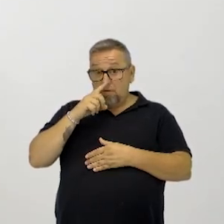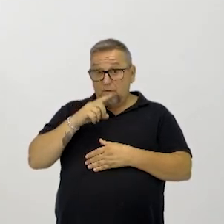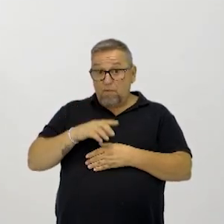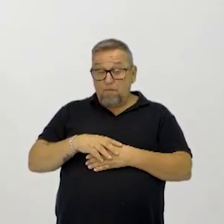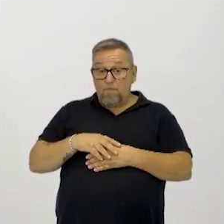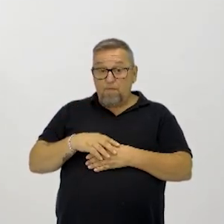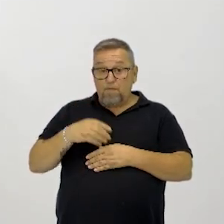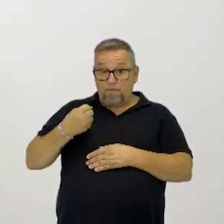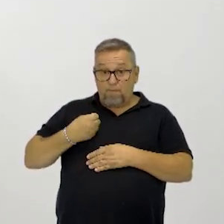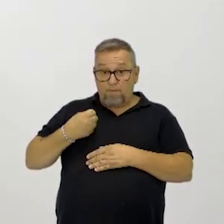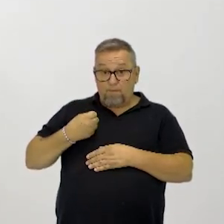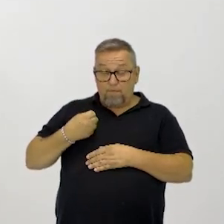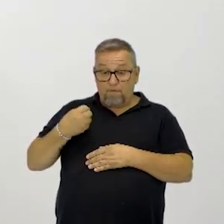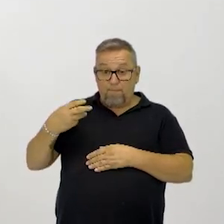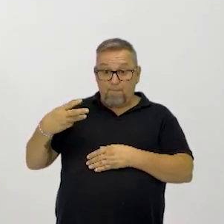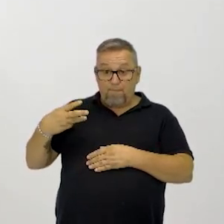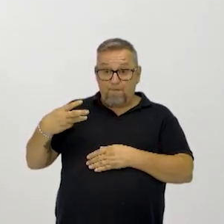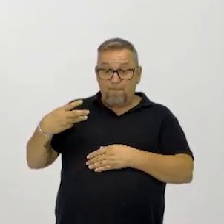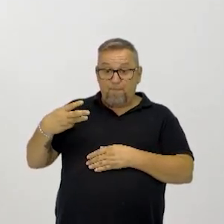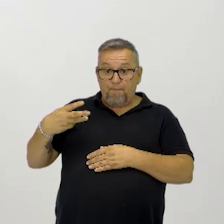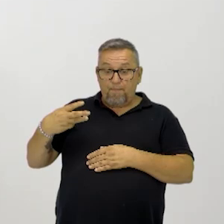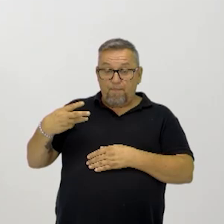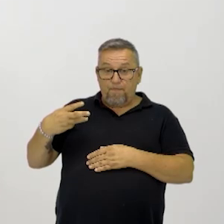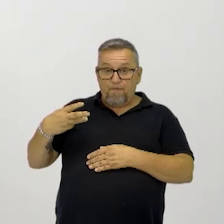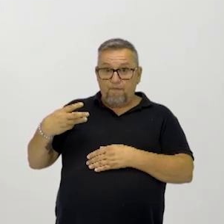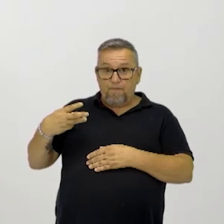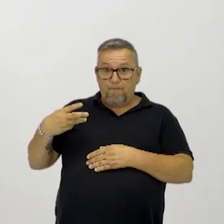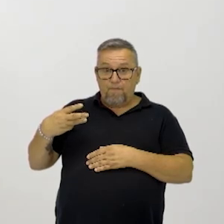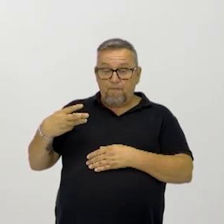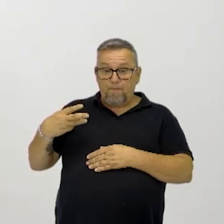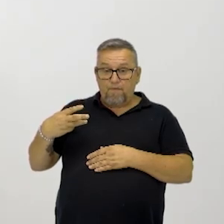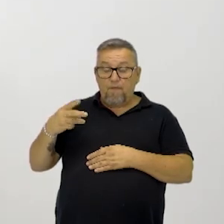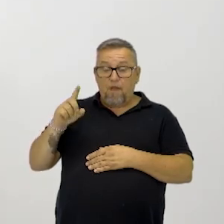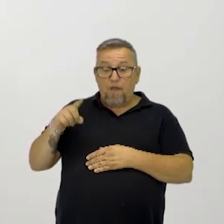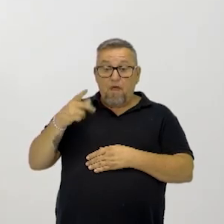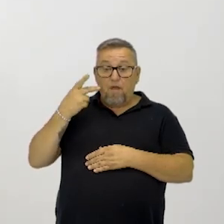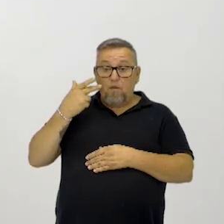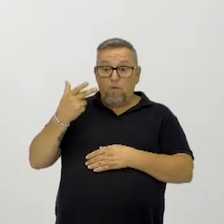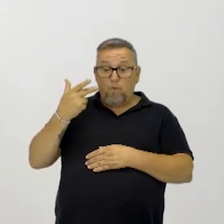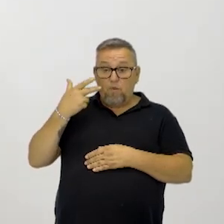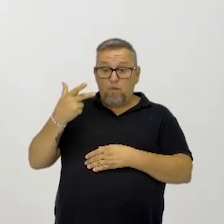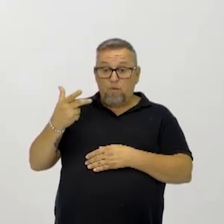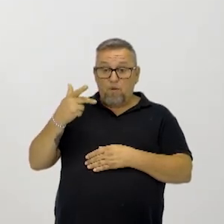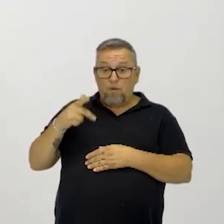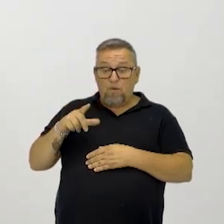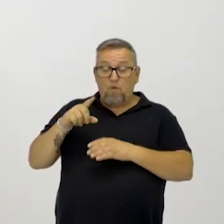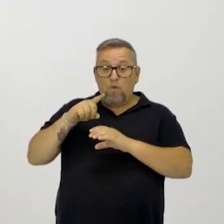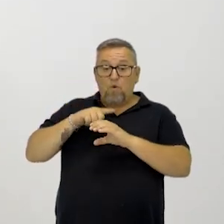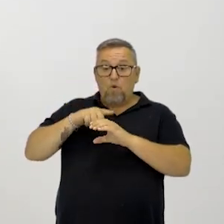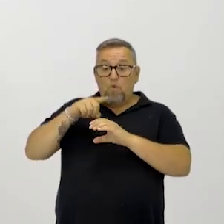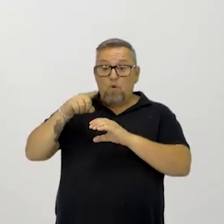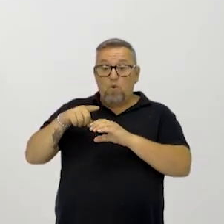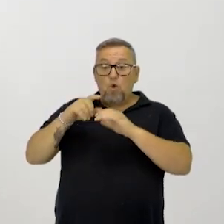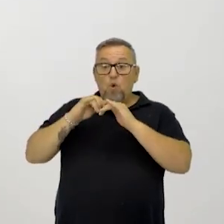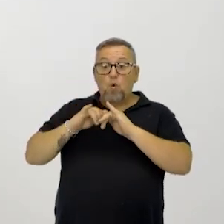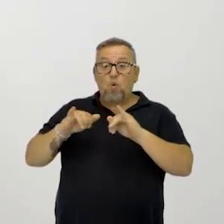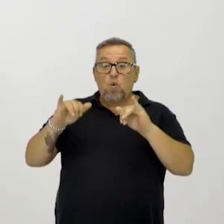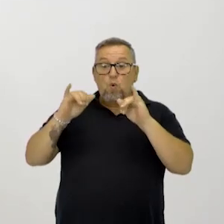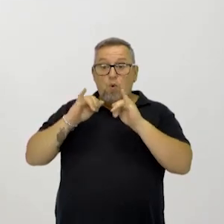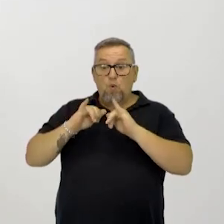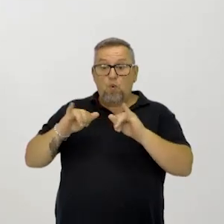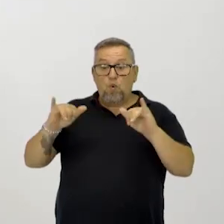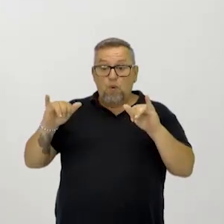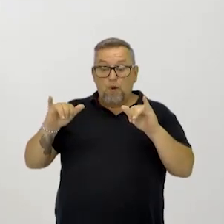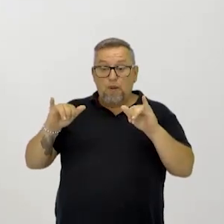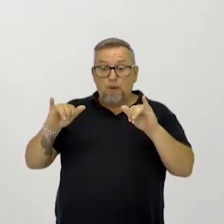slide então que tem a pergunta 3 é a seguinte: é comum nos artigos de divulgação científica aparecer